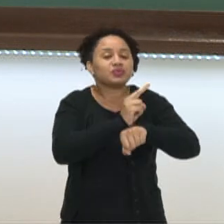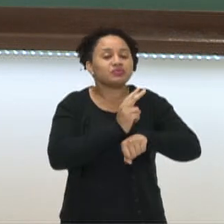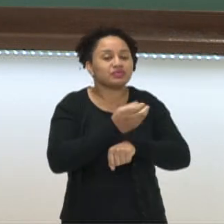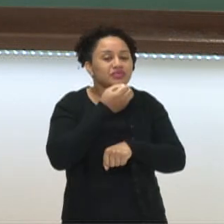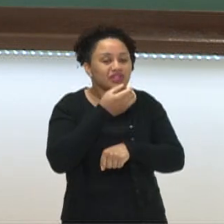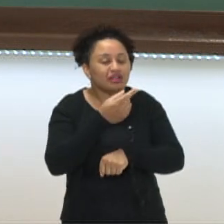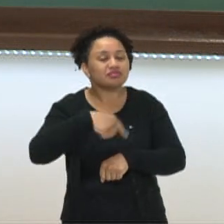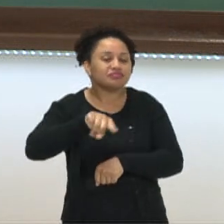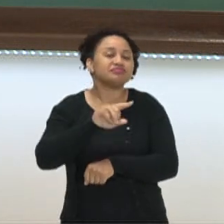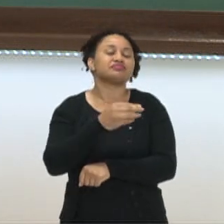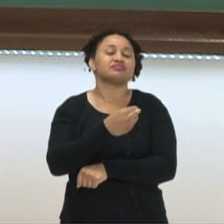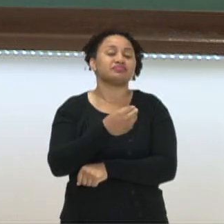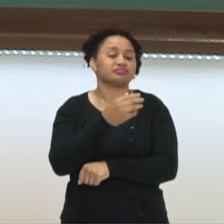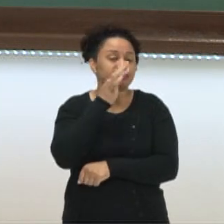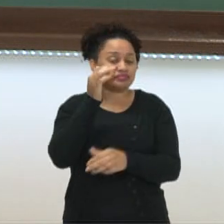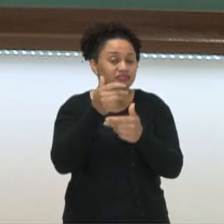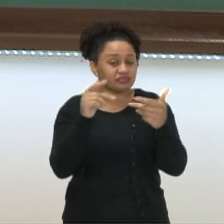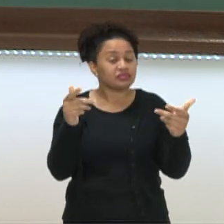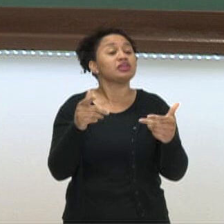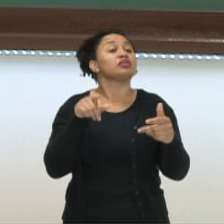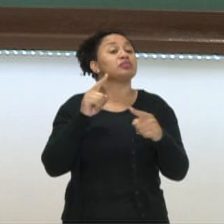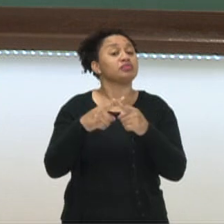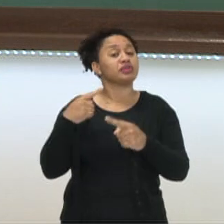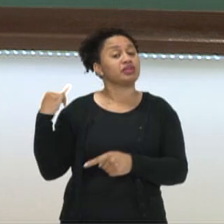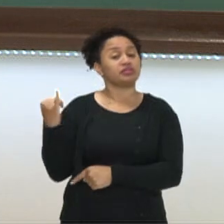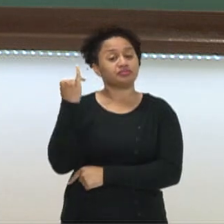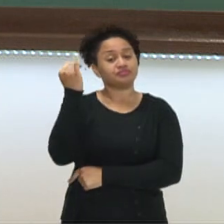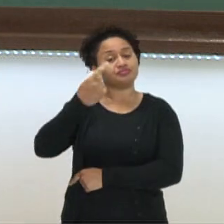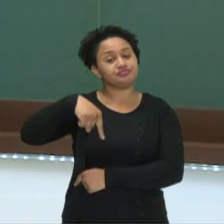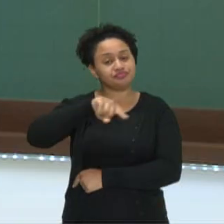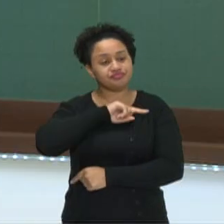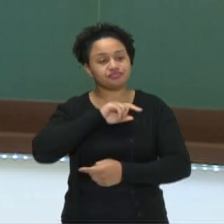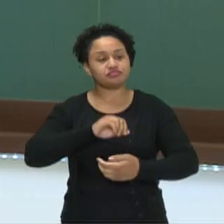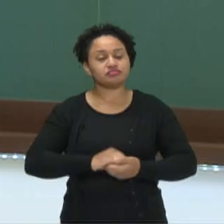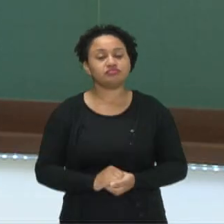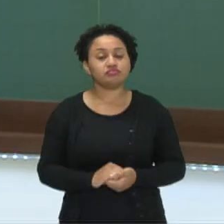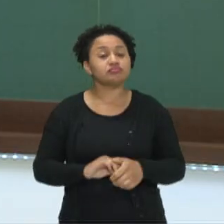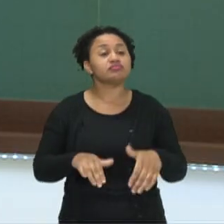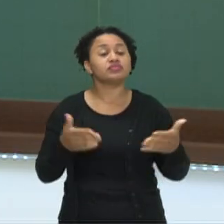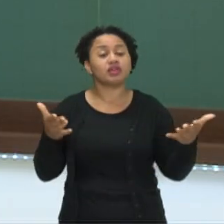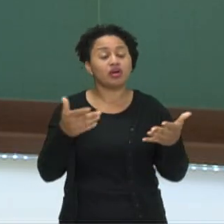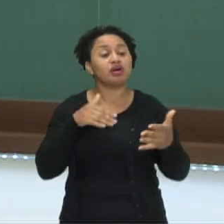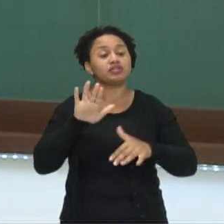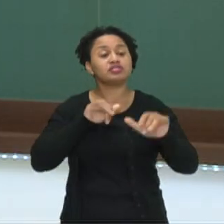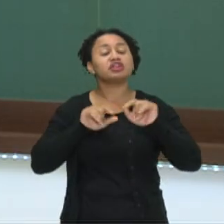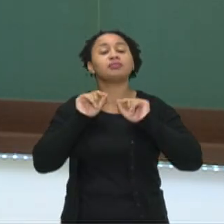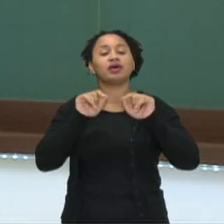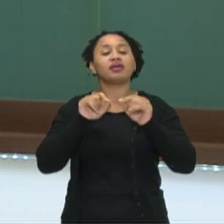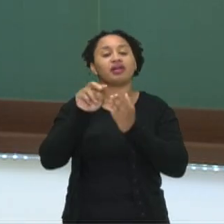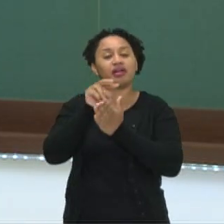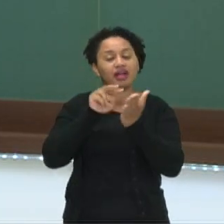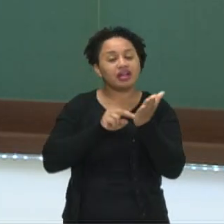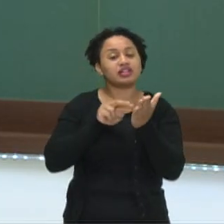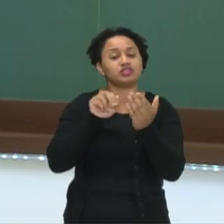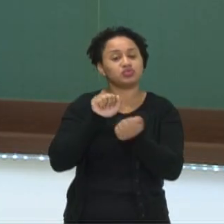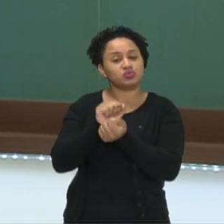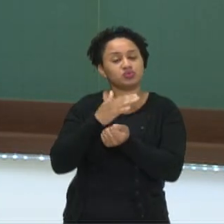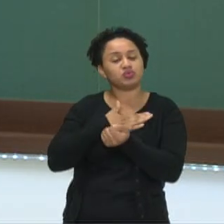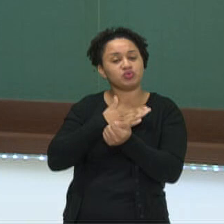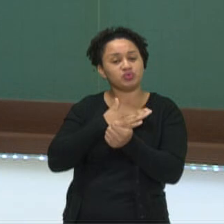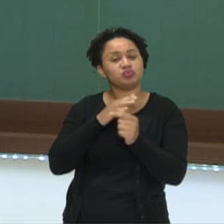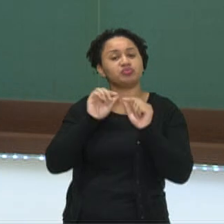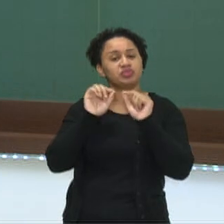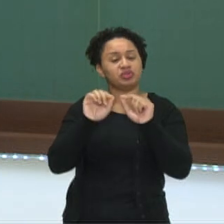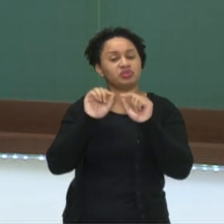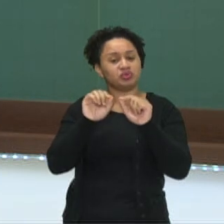extrema importância para nós. Agora, eu quero convidá-lo a ler uma matéria junto comigo, é